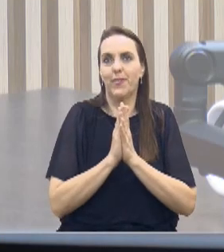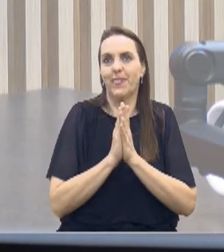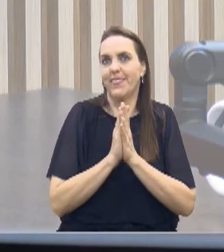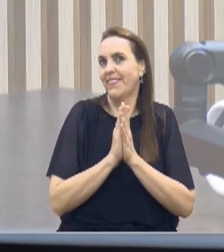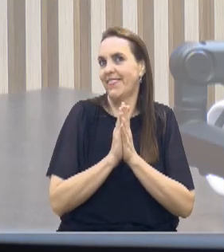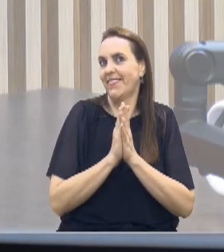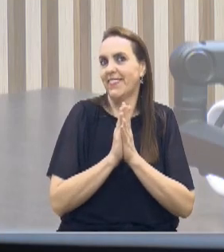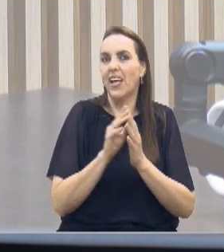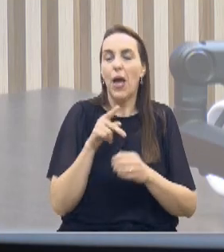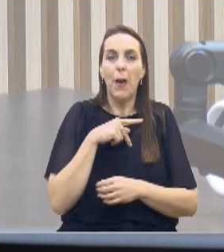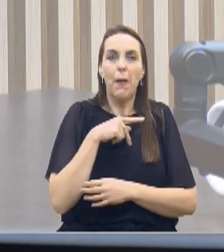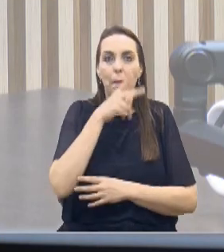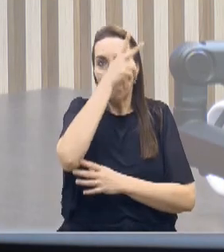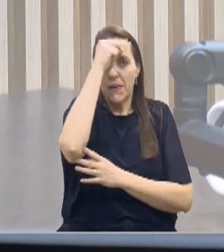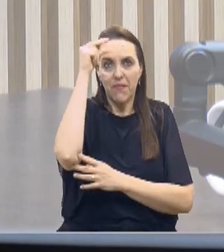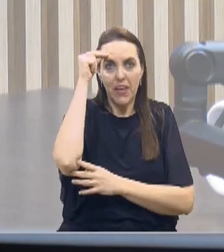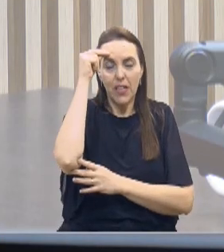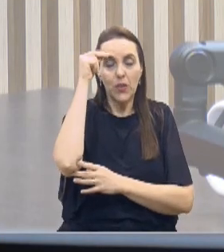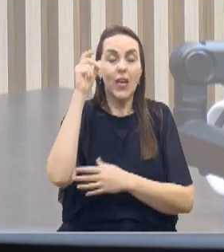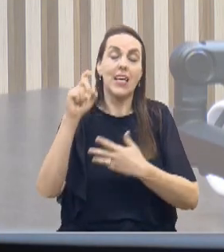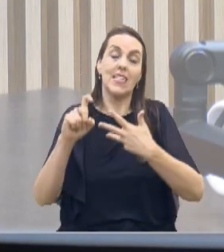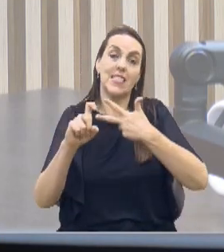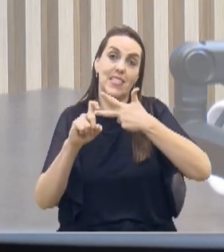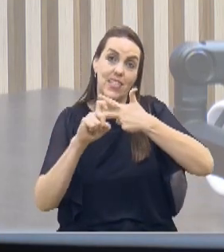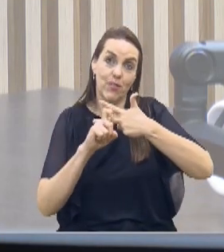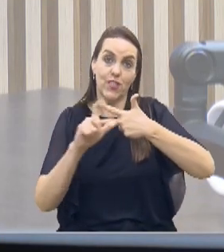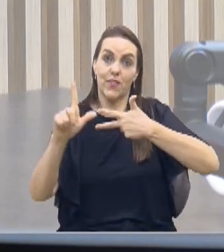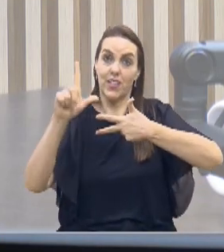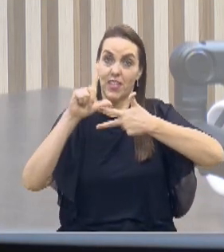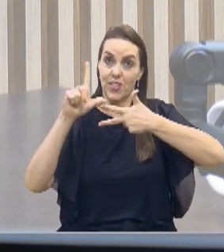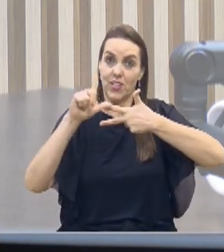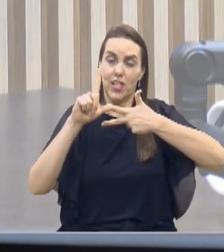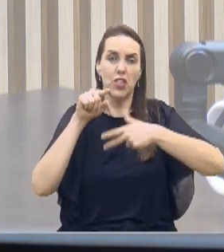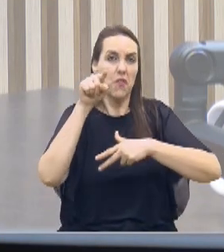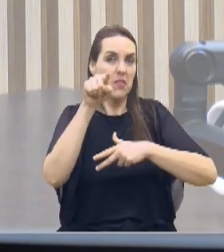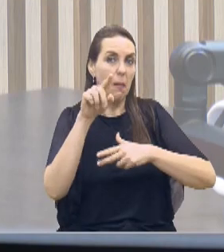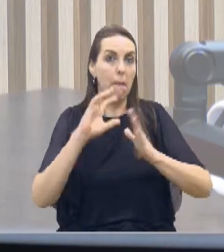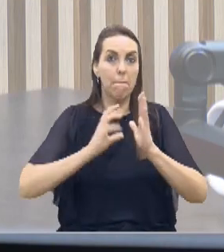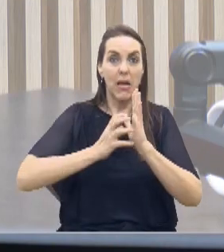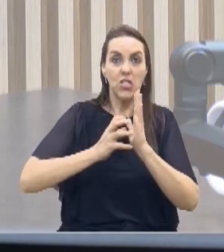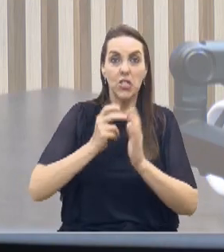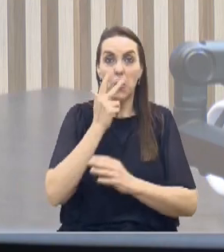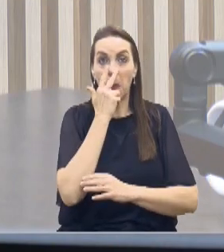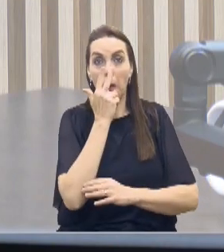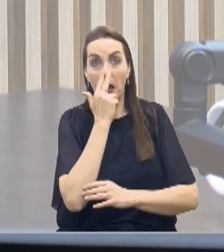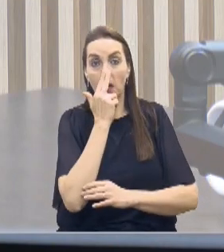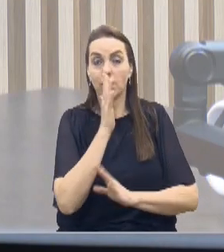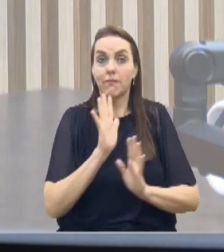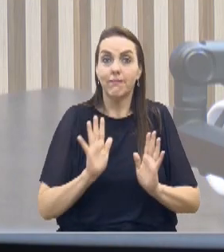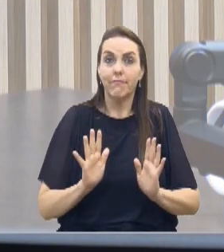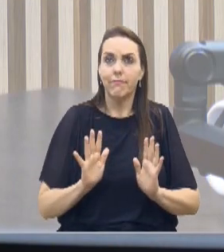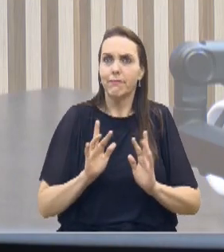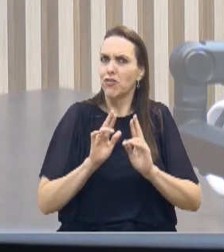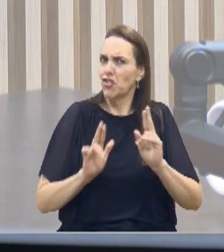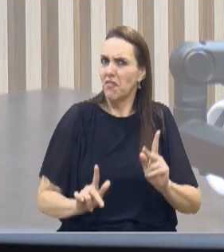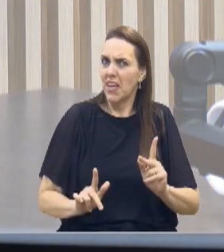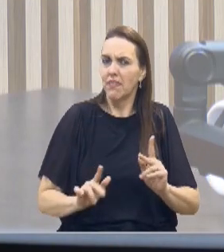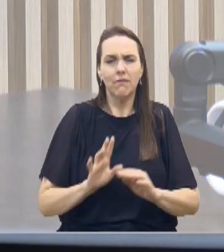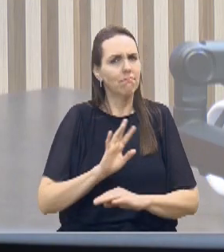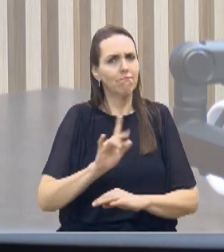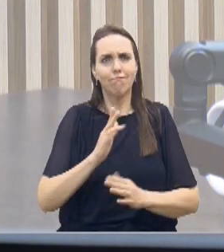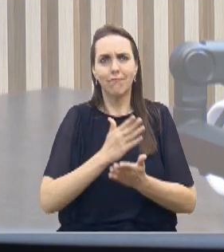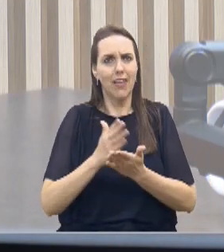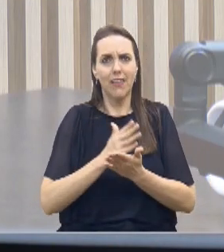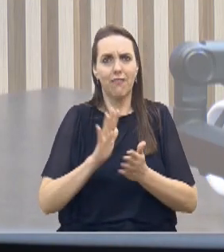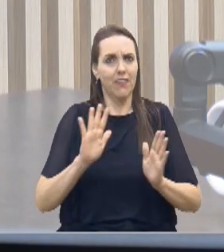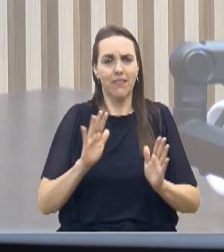Ou seja, o executivo e o legislativo, vocês são do mesmo partido, tem alguma diferença? Não teve diferença nenhuma, eu